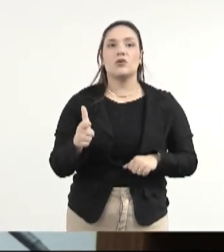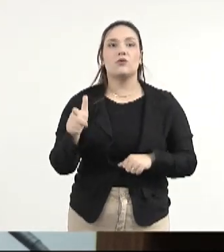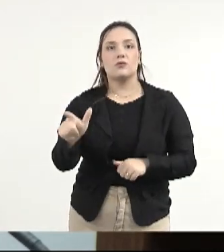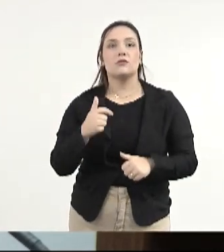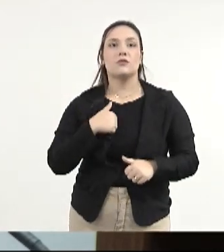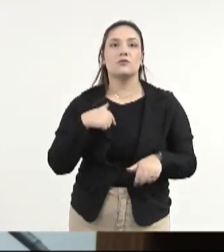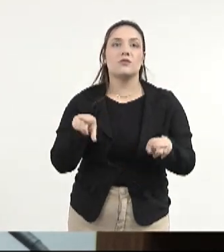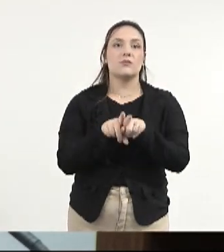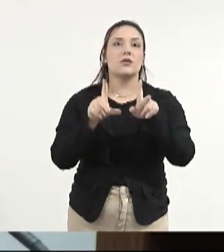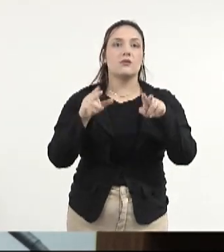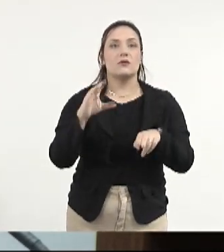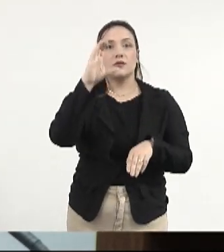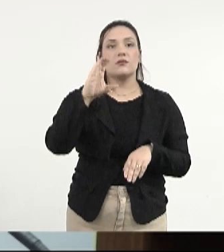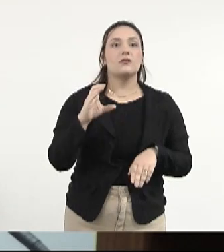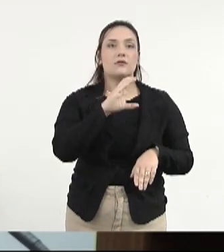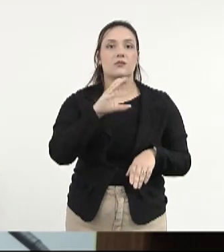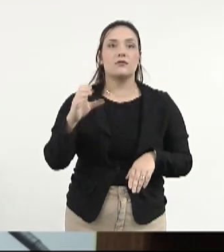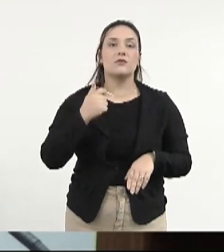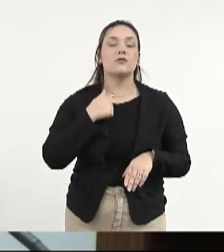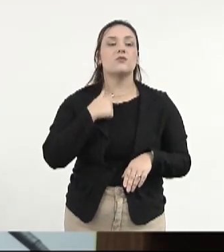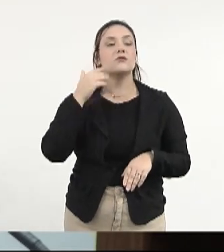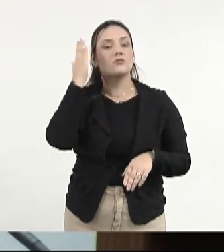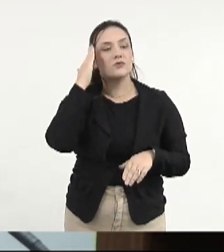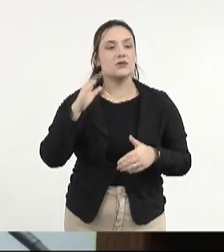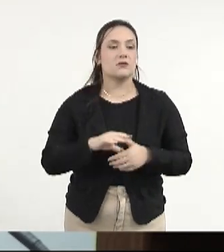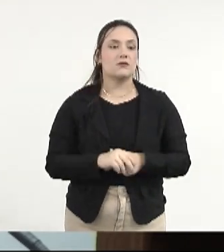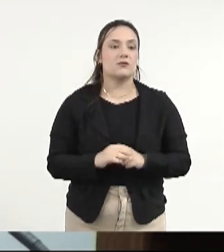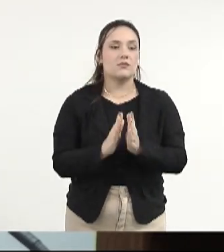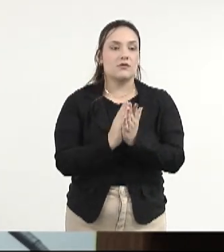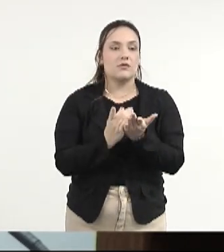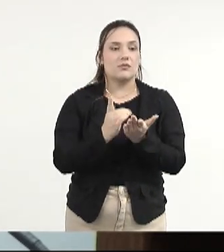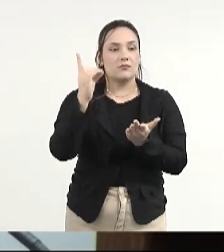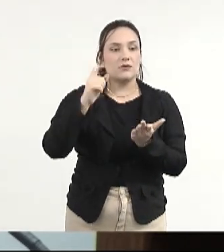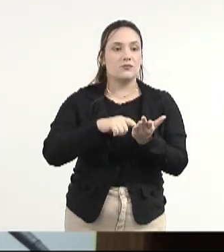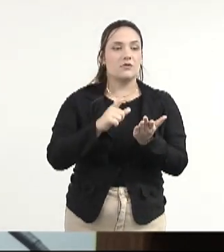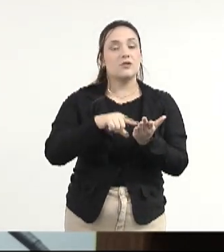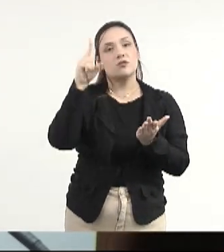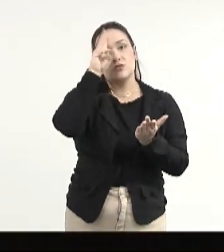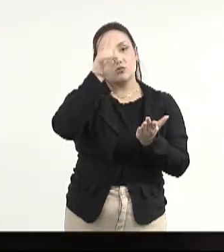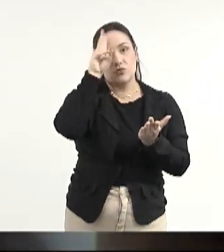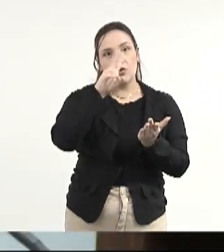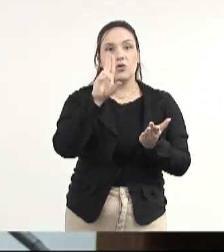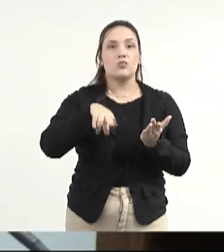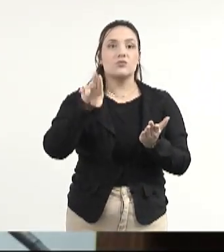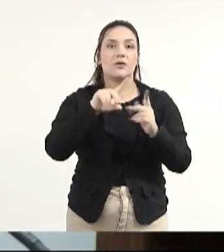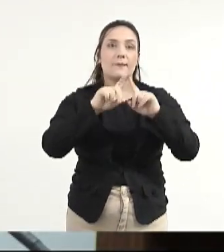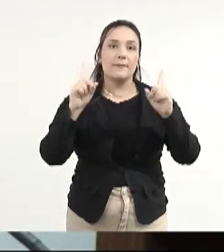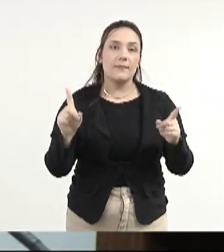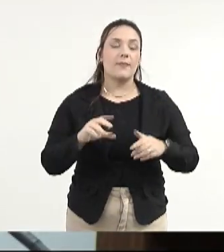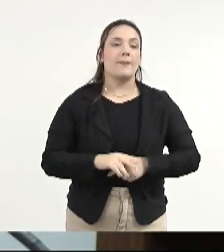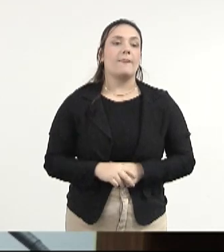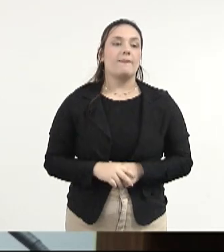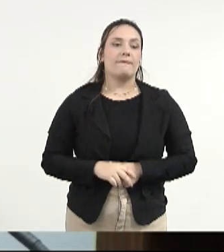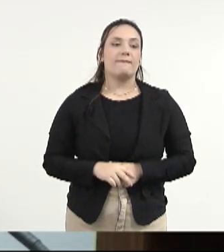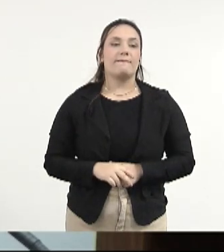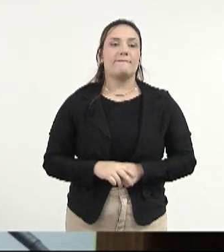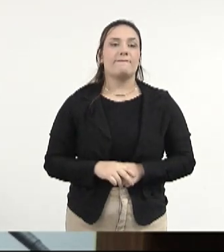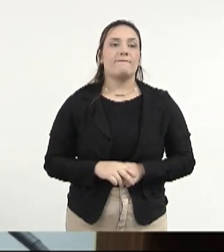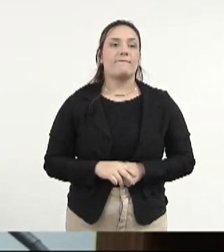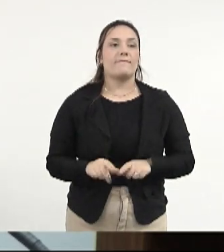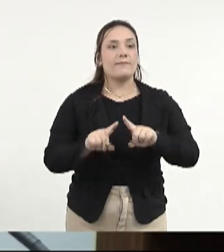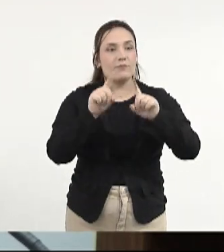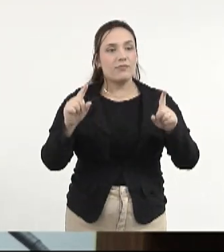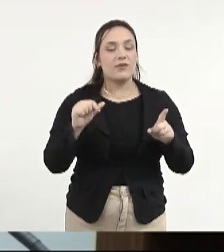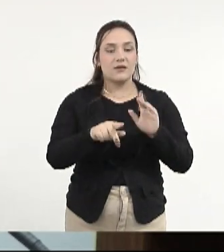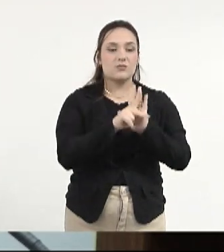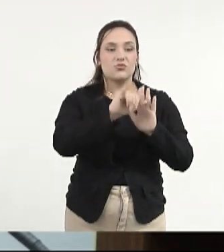também sou católica, tenho a compreensão de que, inclusive, a Bíblia ela é um livro histórico também, mas, como o projeto